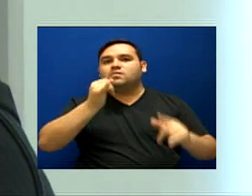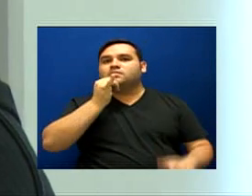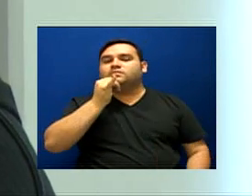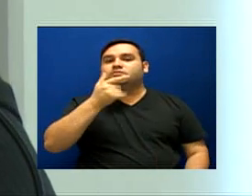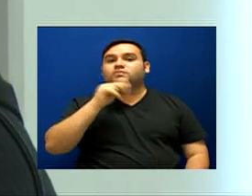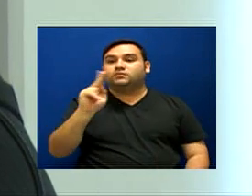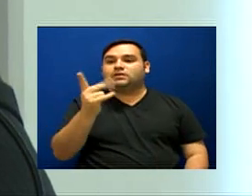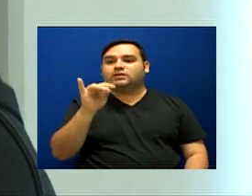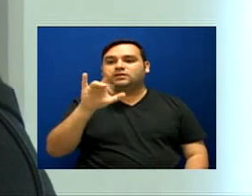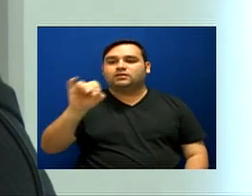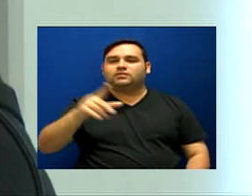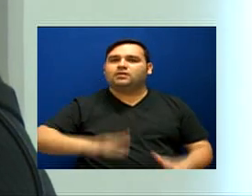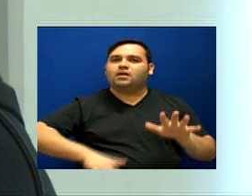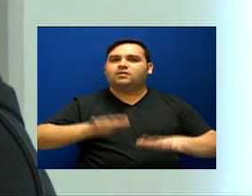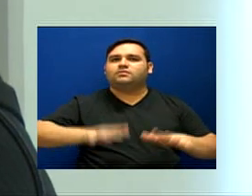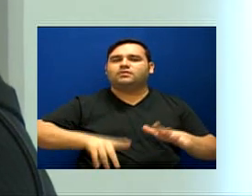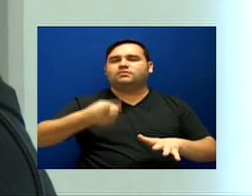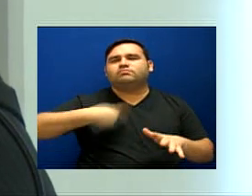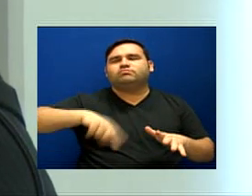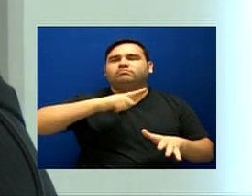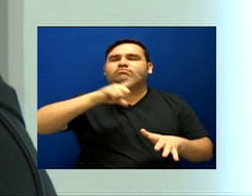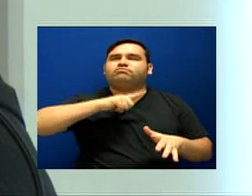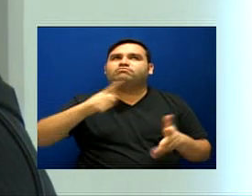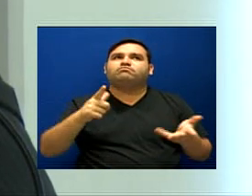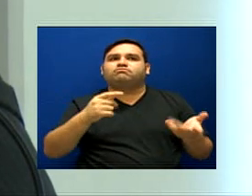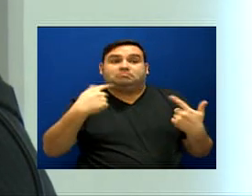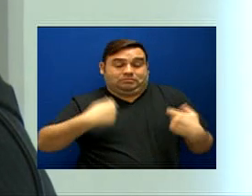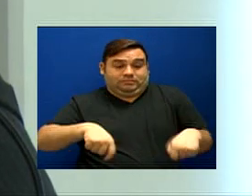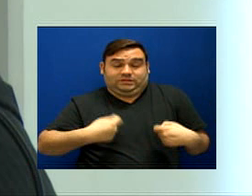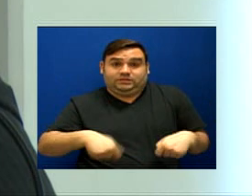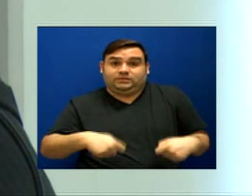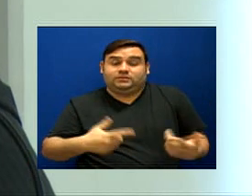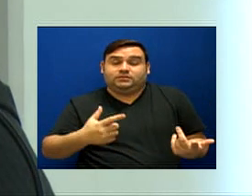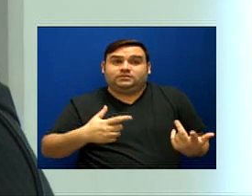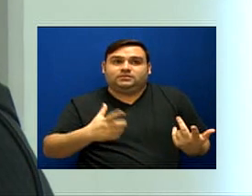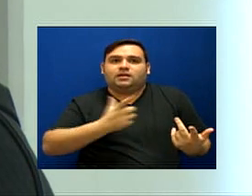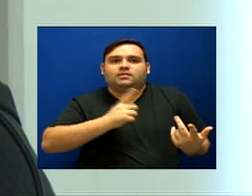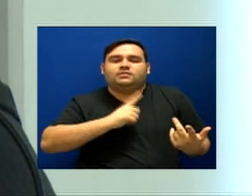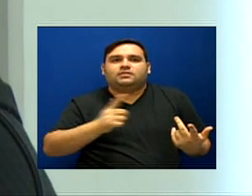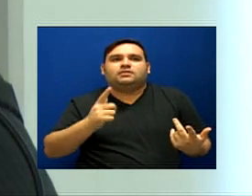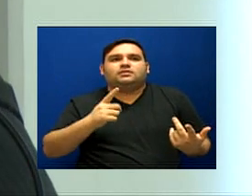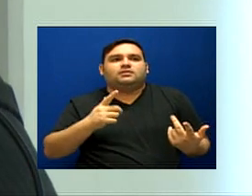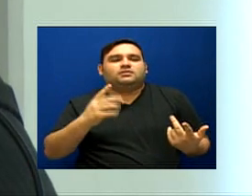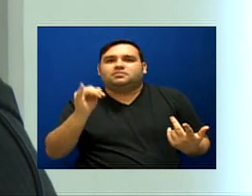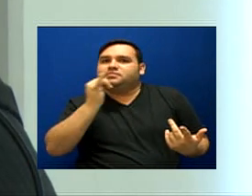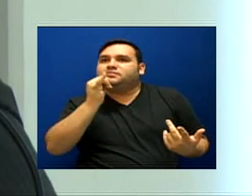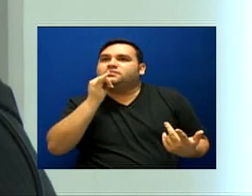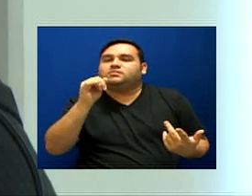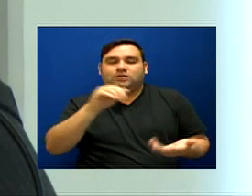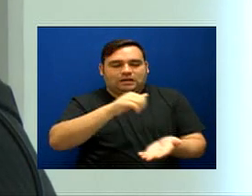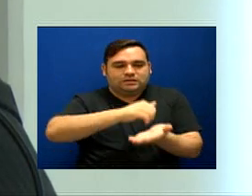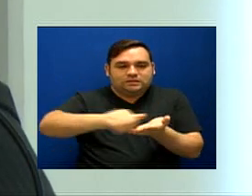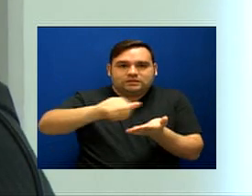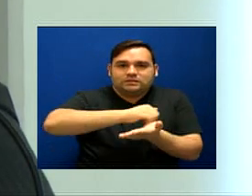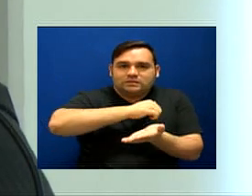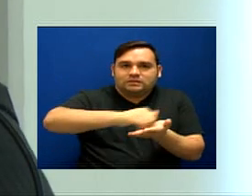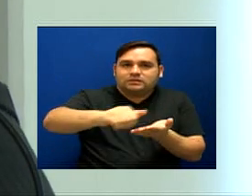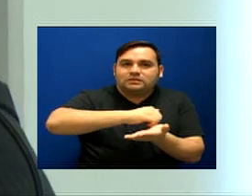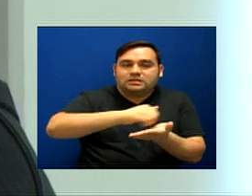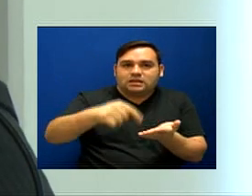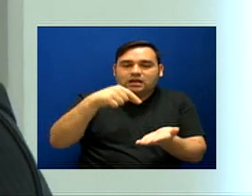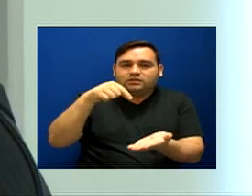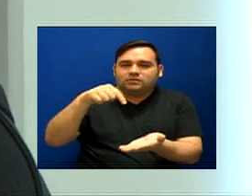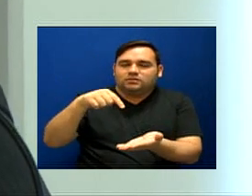Hélio Brasileiro, que muitas vezes a gente, por necessidade, tem que pegar um toner, extrapola no